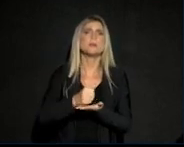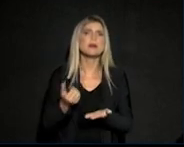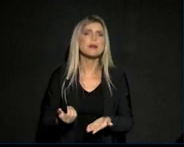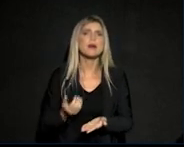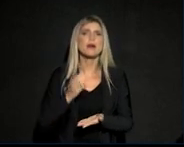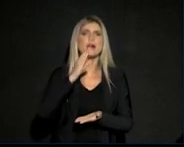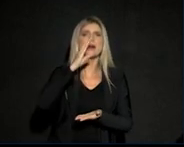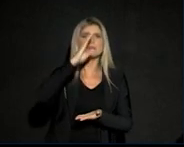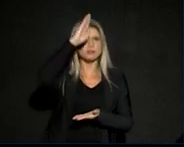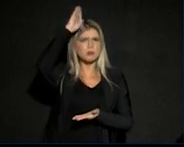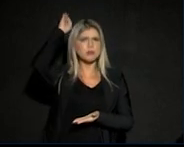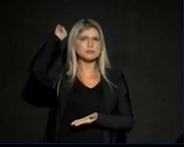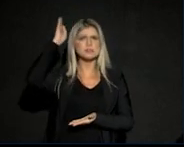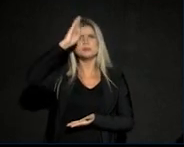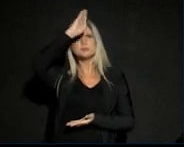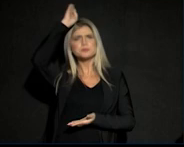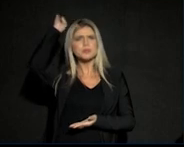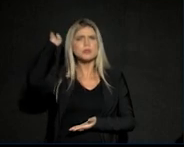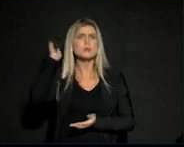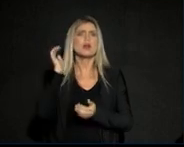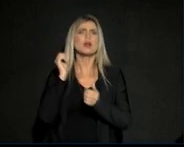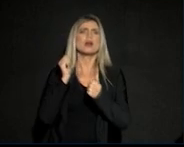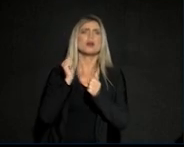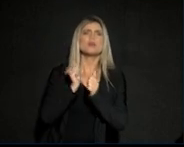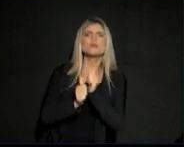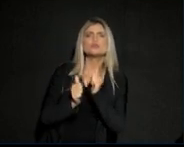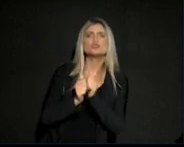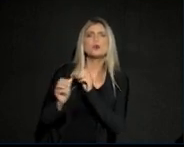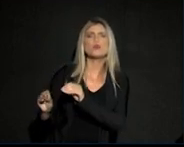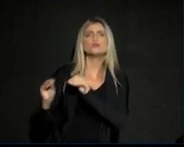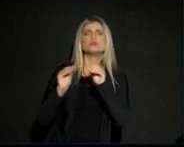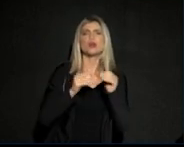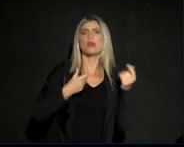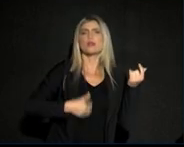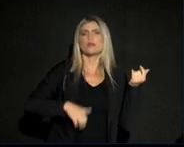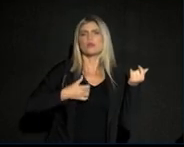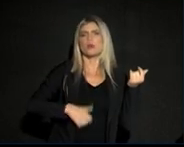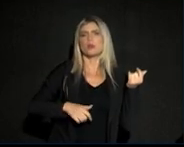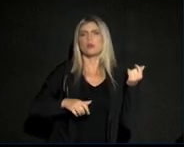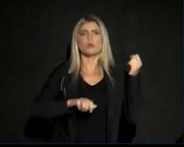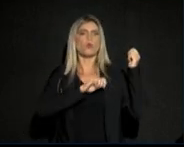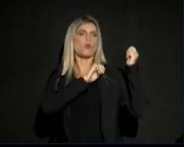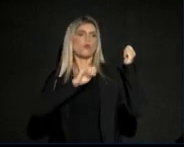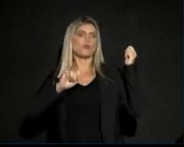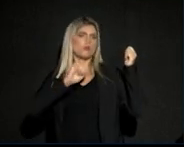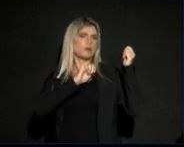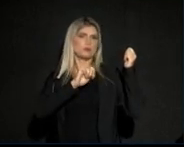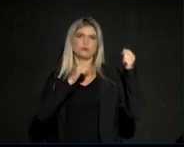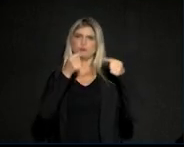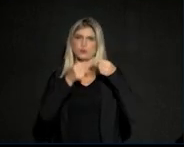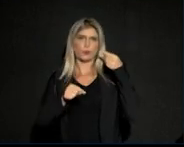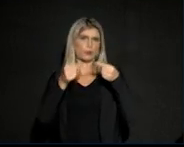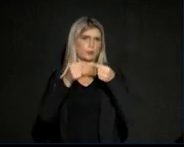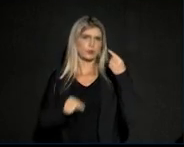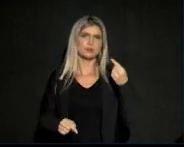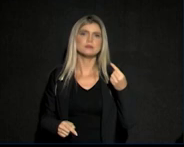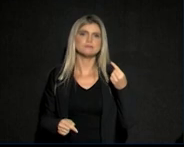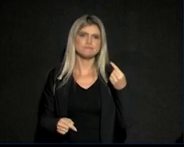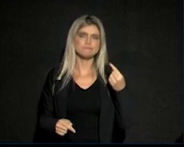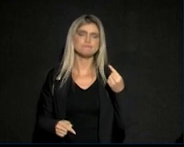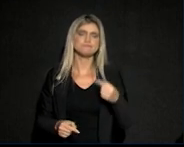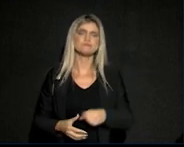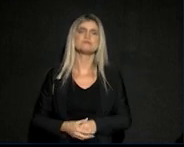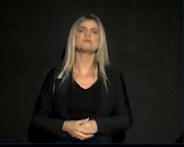e nem a Dani para fazer a contabilidade e controle porque o banco quebra que eu não tenho nenhuma vocação de controle zero então assim